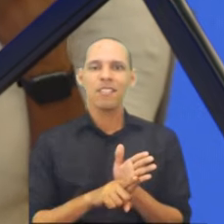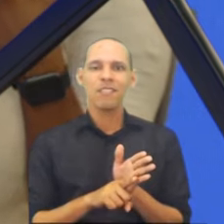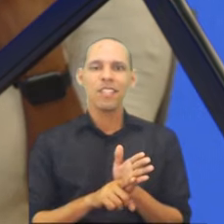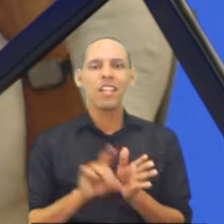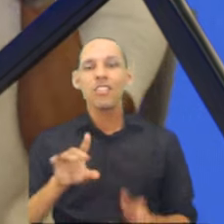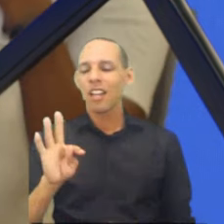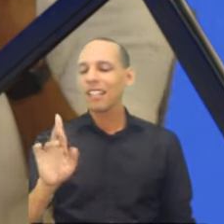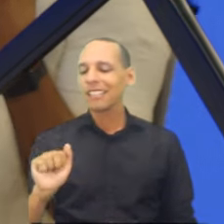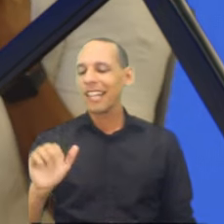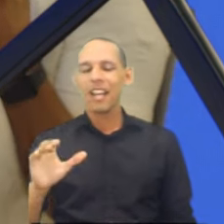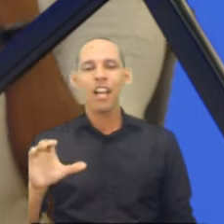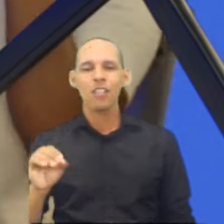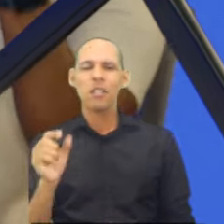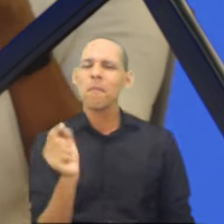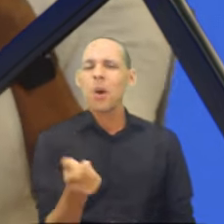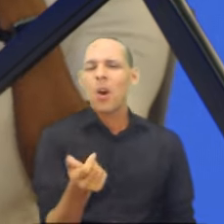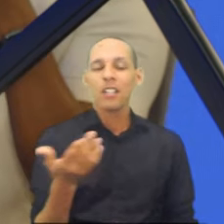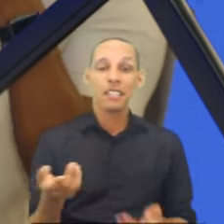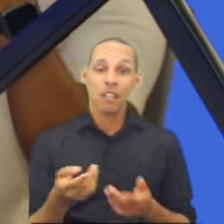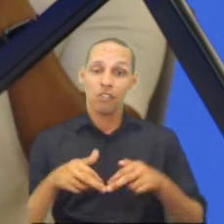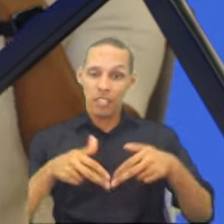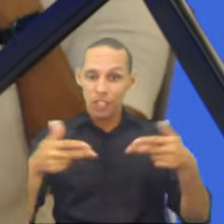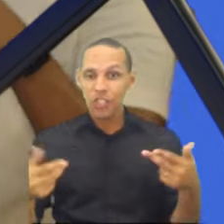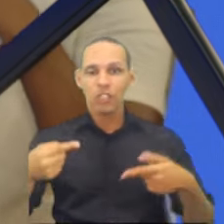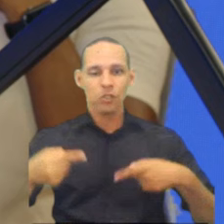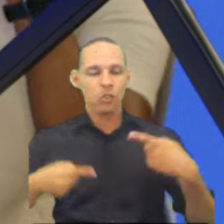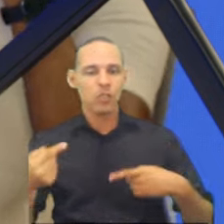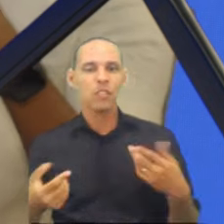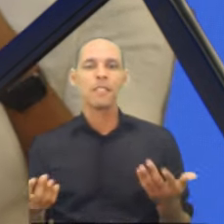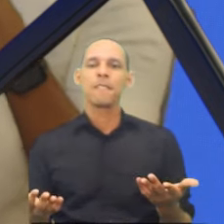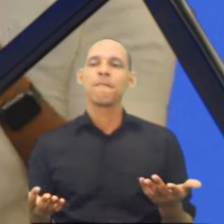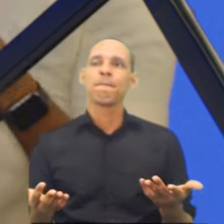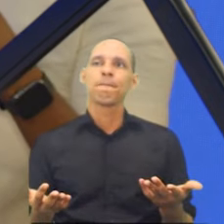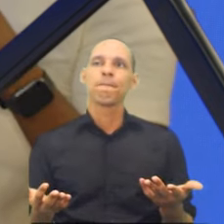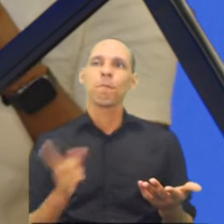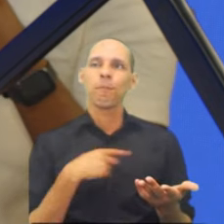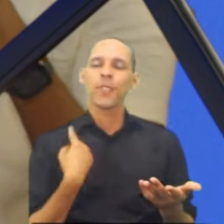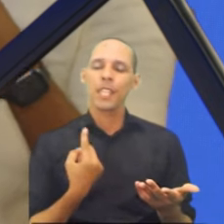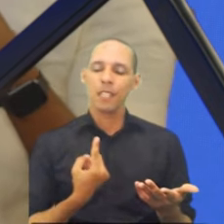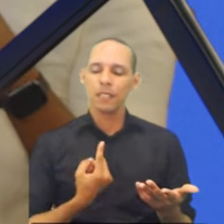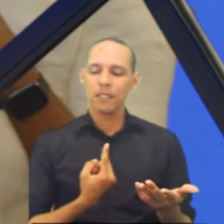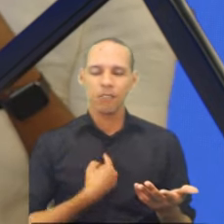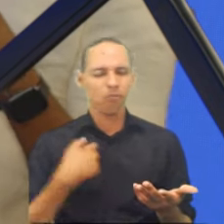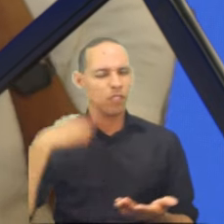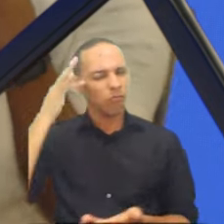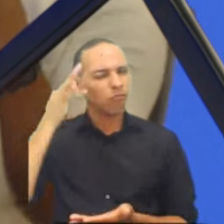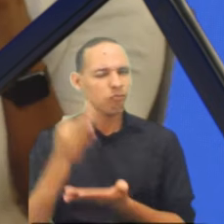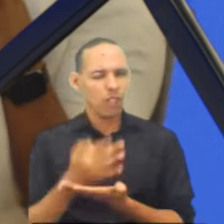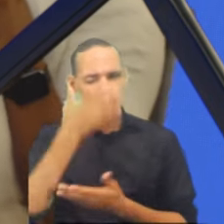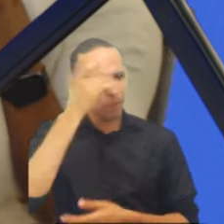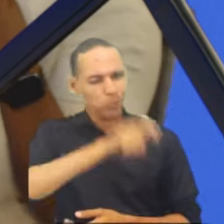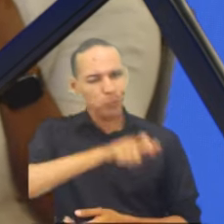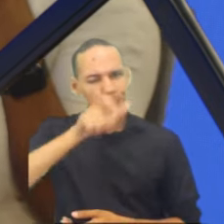então não cabe então a discussão de etnia hoje ela passa por efetivamente a gente e eu tenho